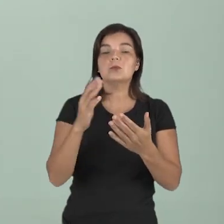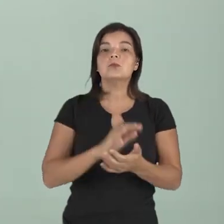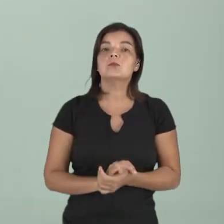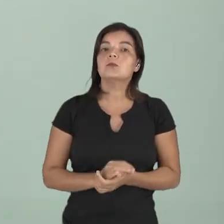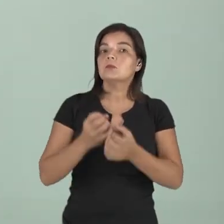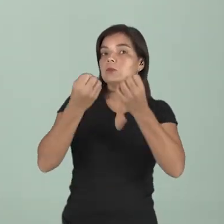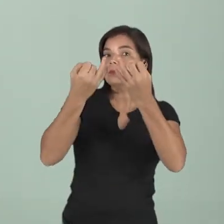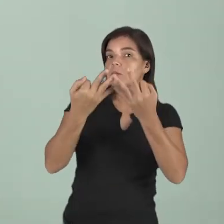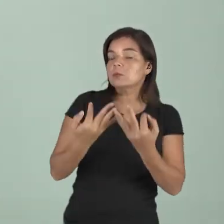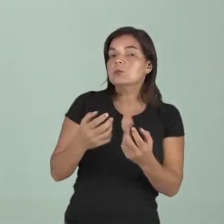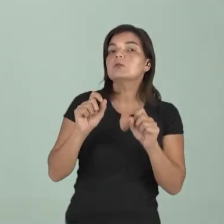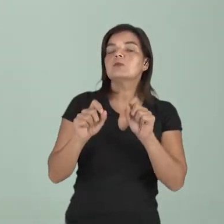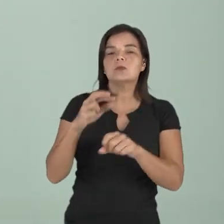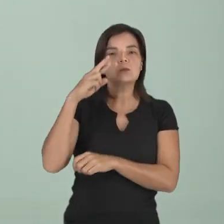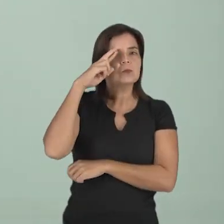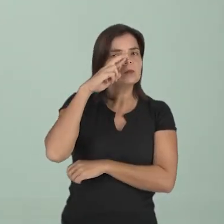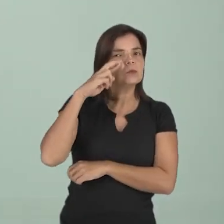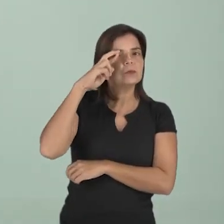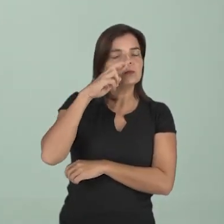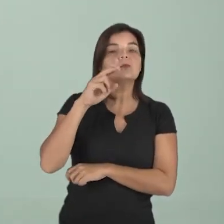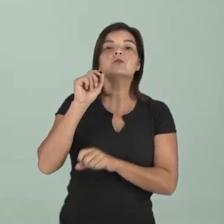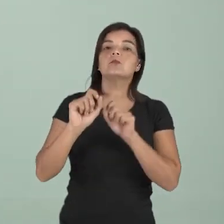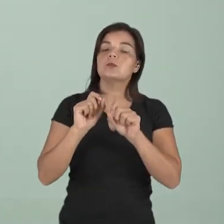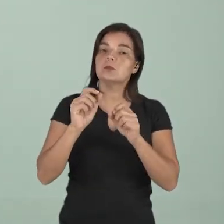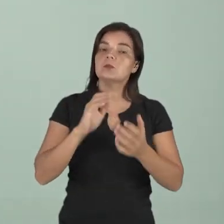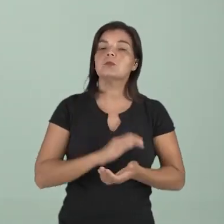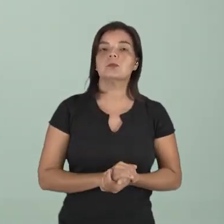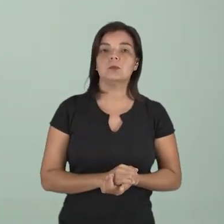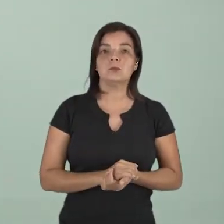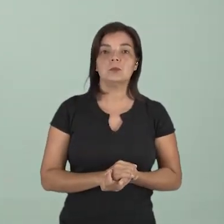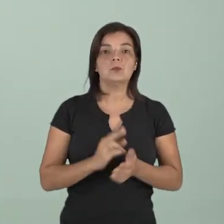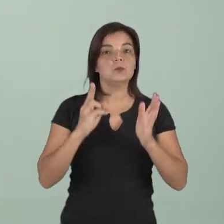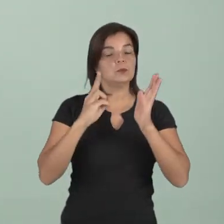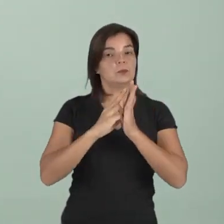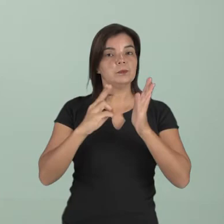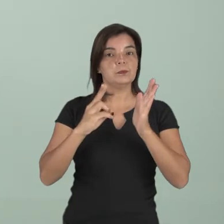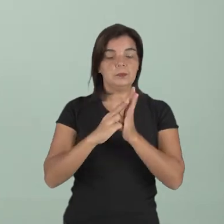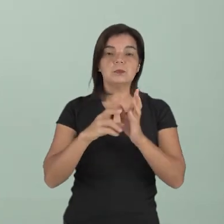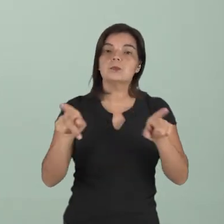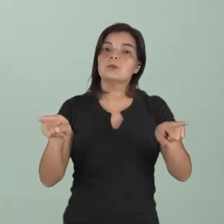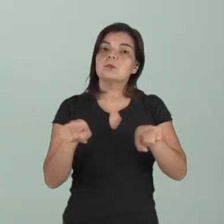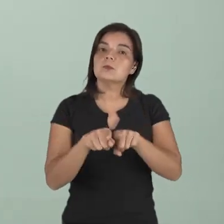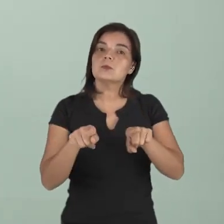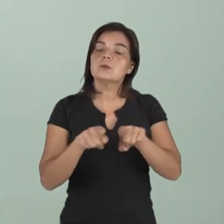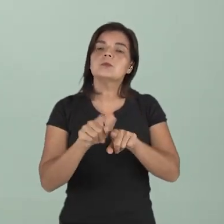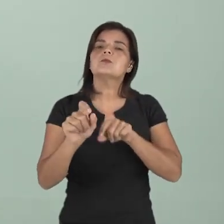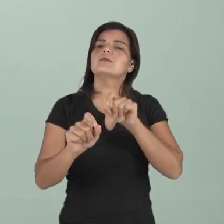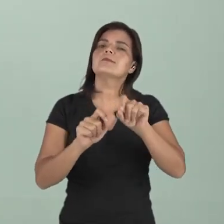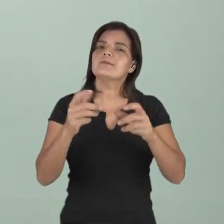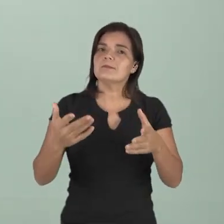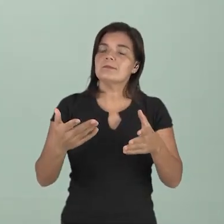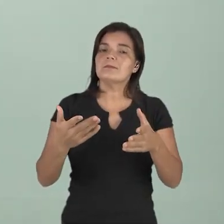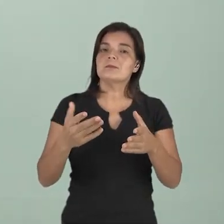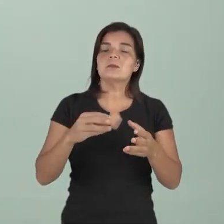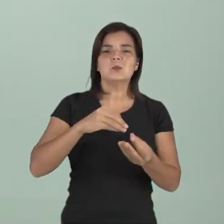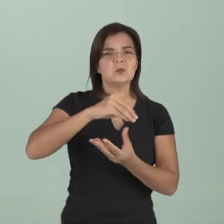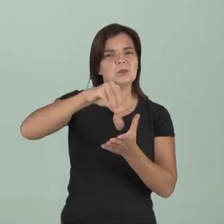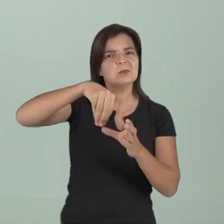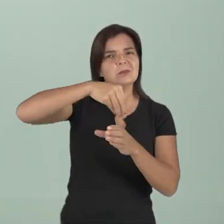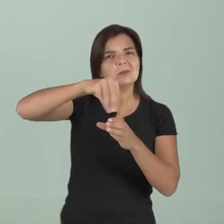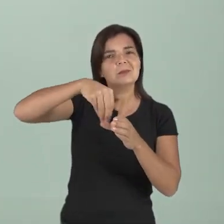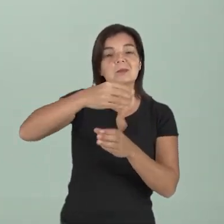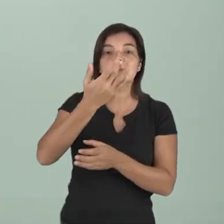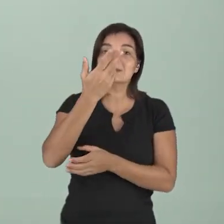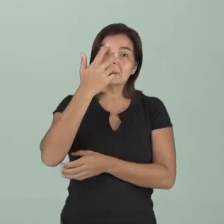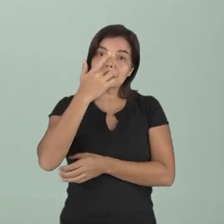é contado que foi observado que esses nativos aqui da região, eles faziam uma goma e